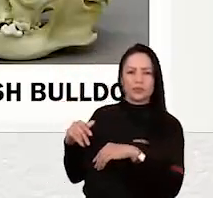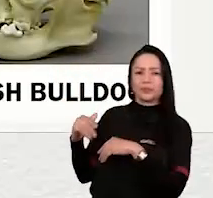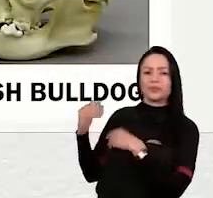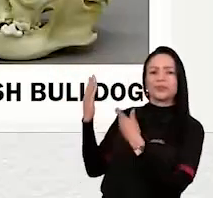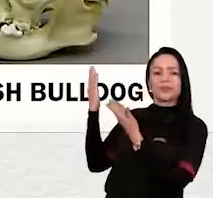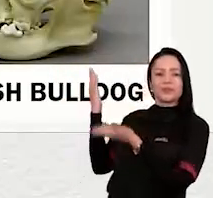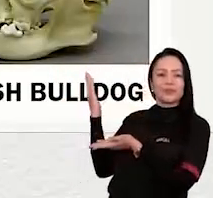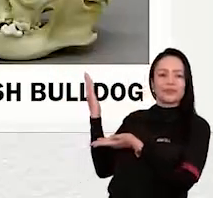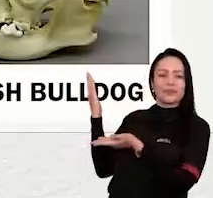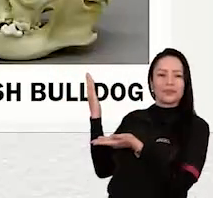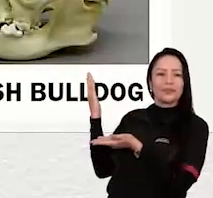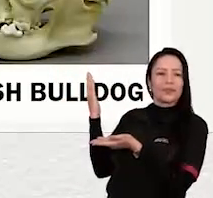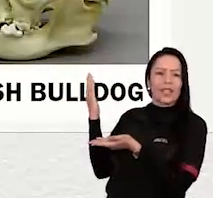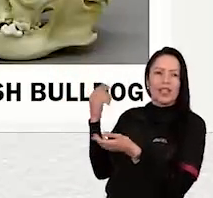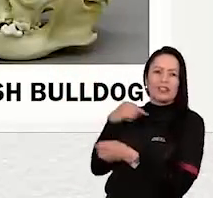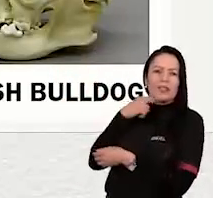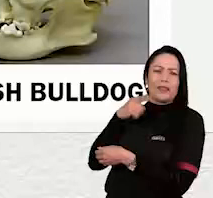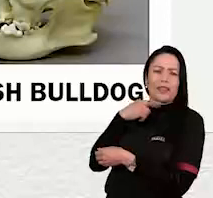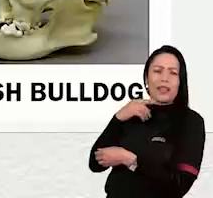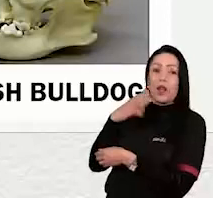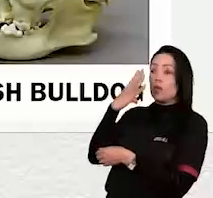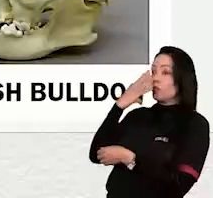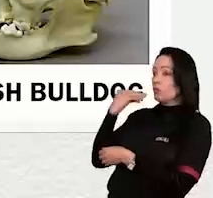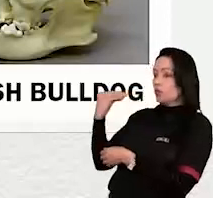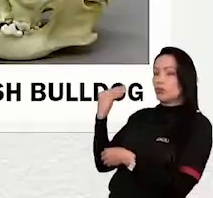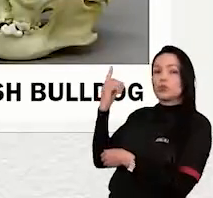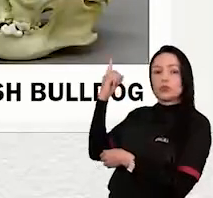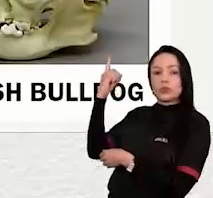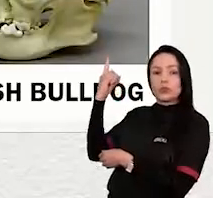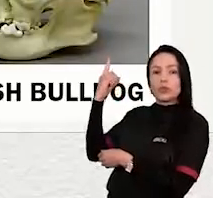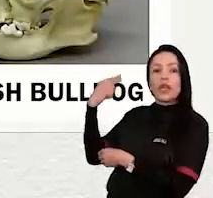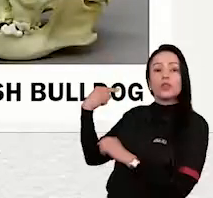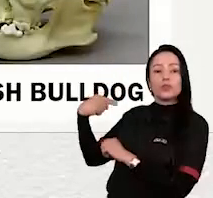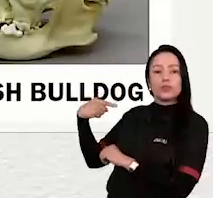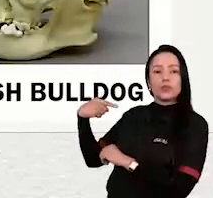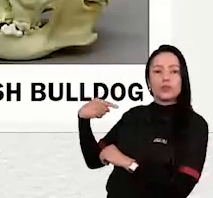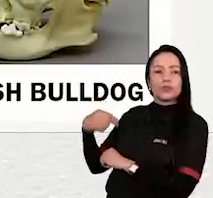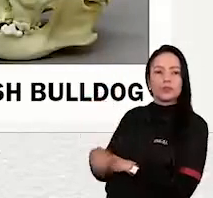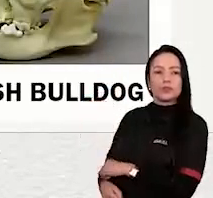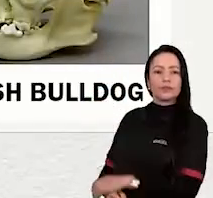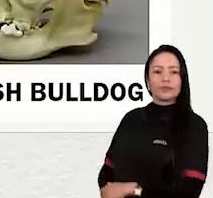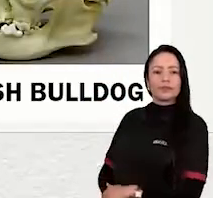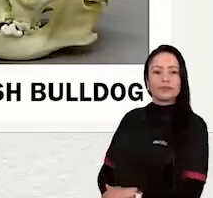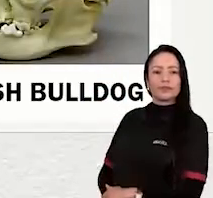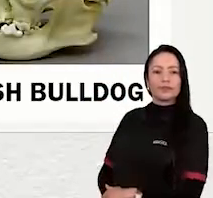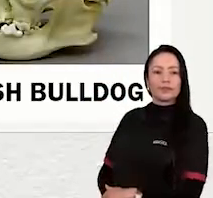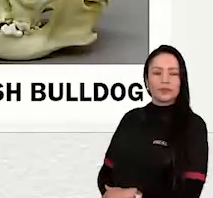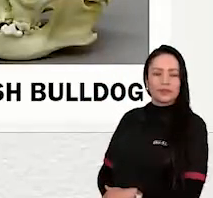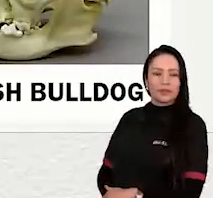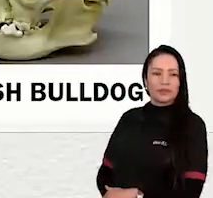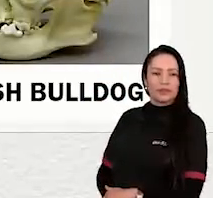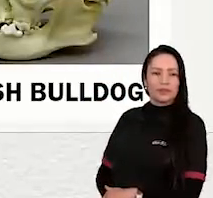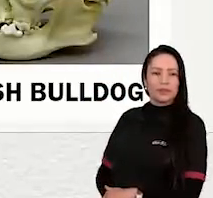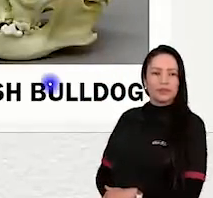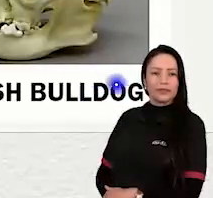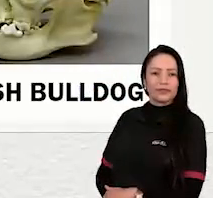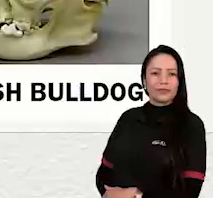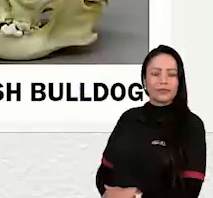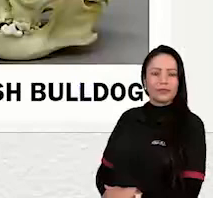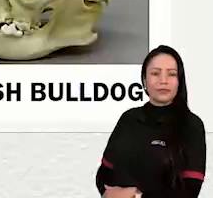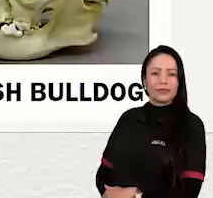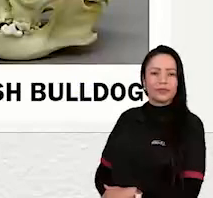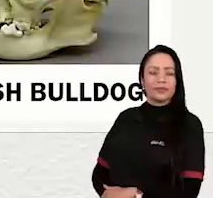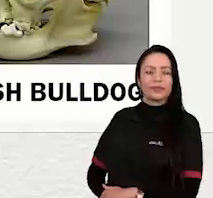Gente, não iria dar certo mesmo, né? Isso aqui é um lobo, isso aqui é um husky, isso aqui é um pug, isso aqui é um